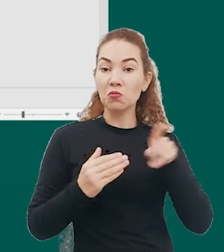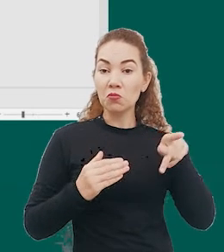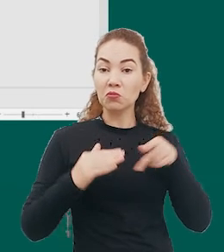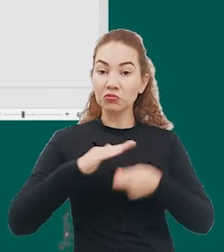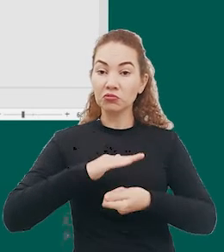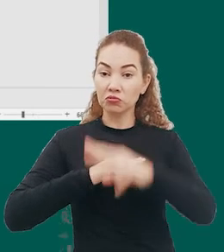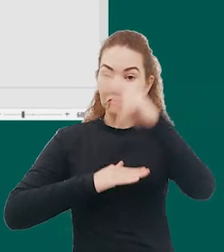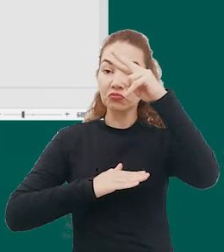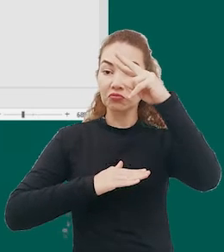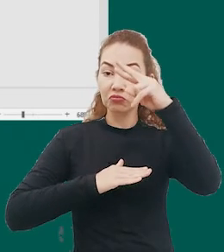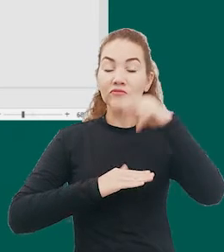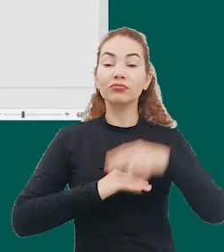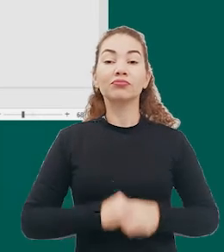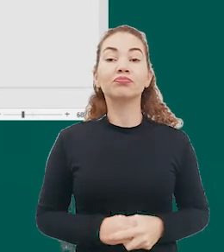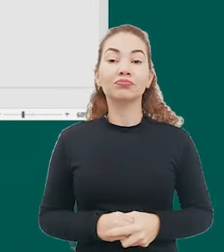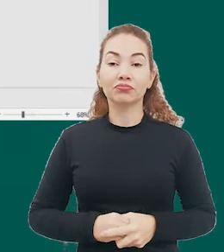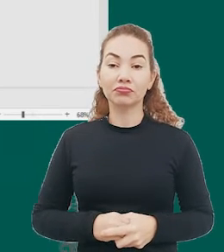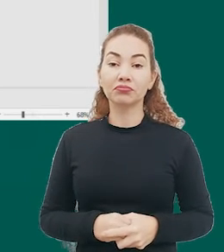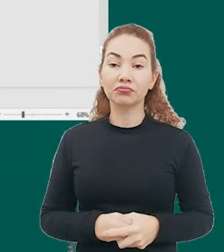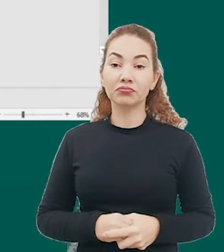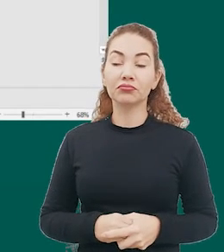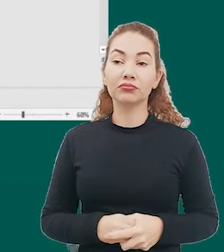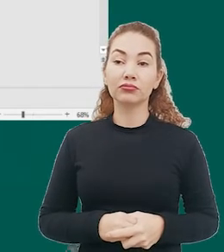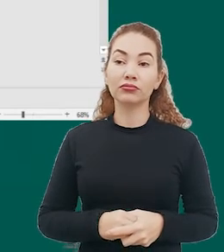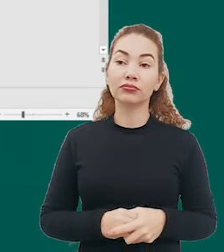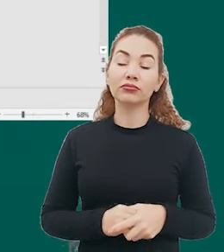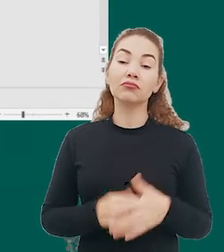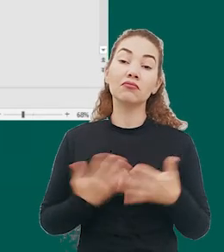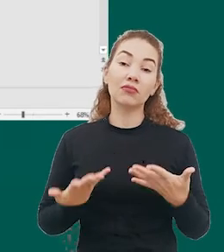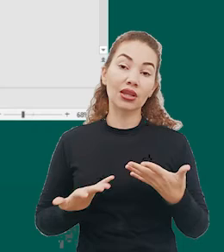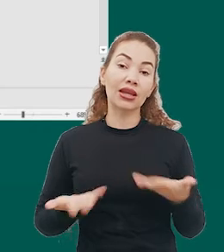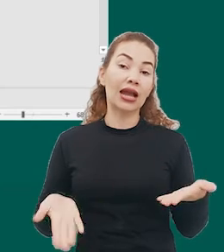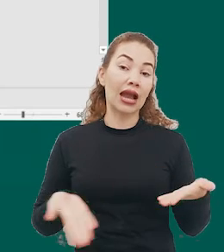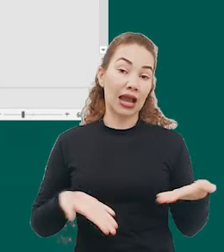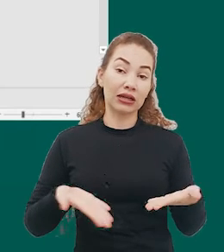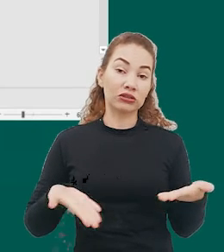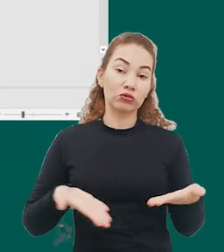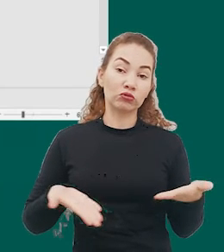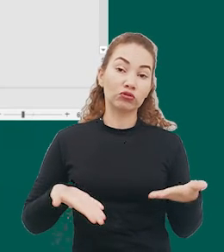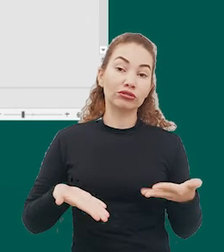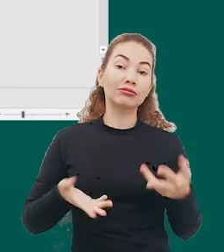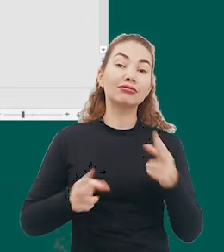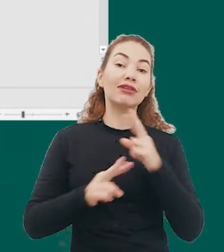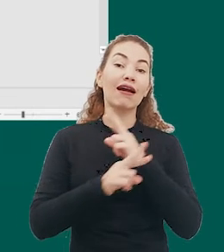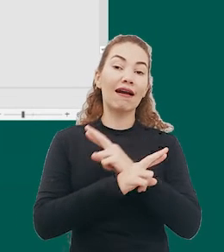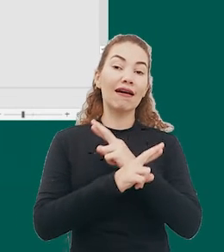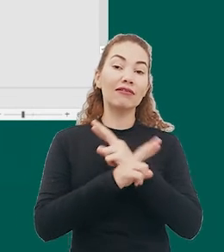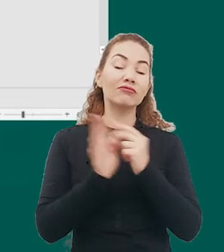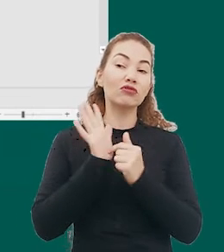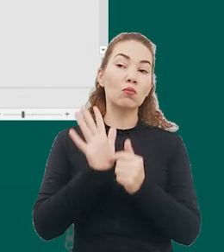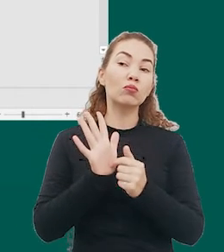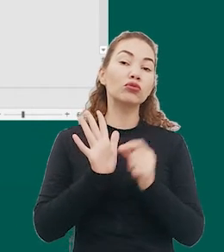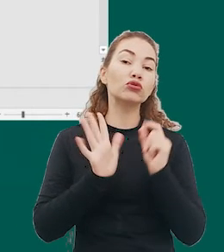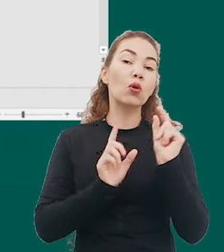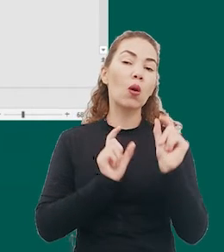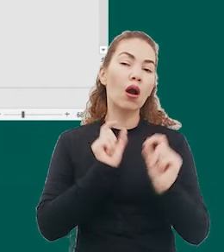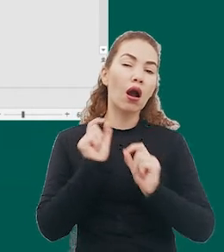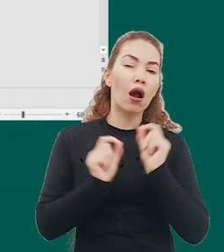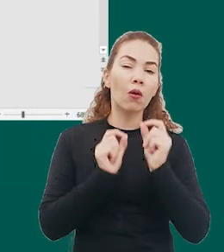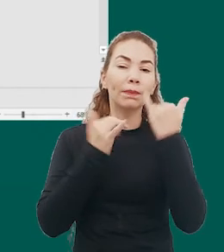de investimento. E desta vez a Receita Federal ela nos trouxe